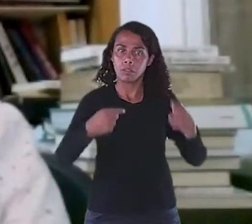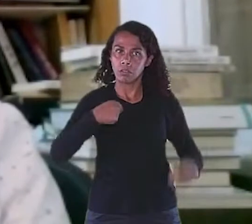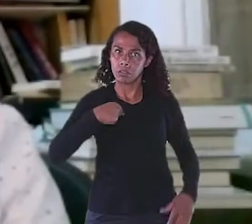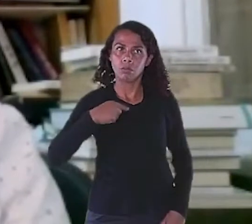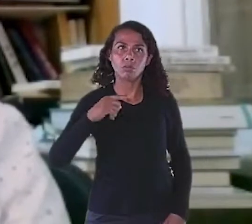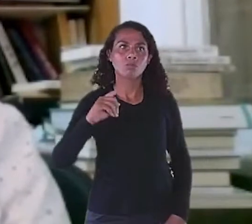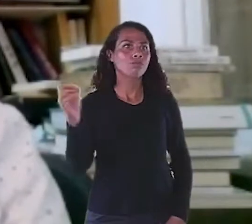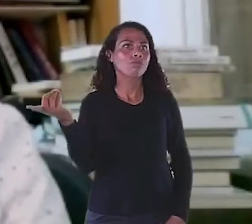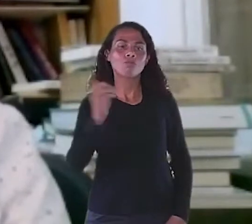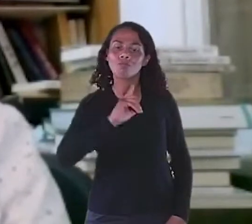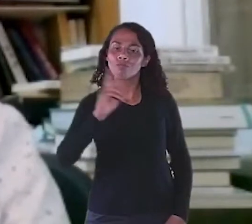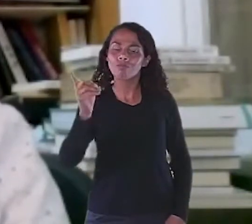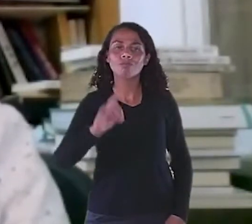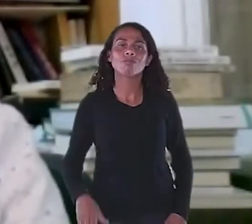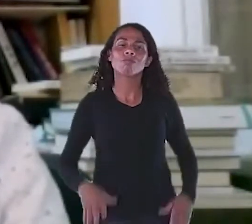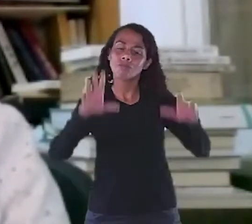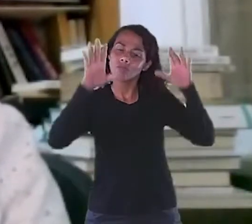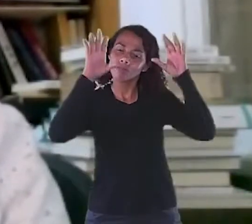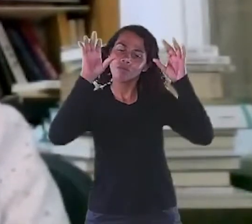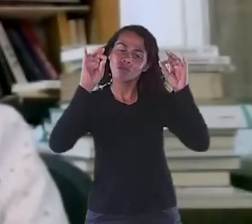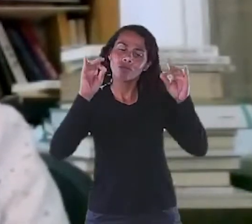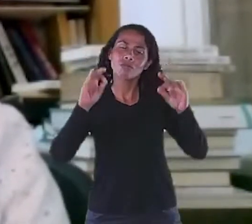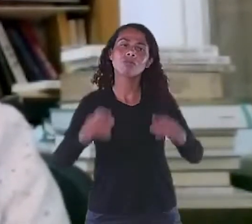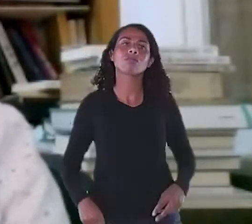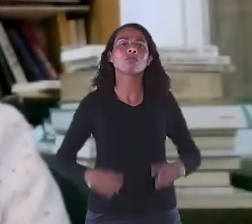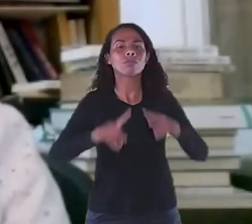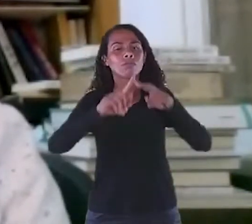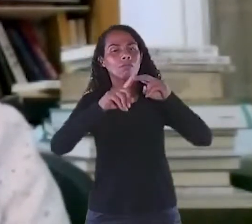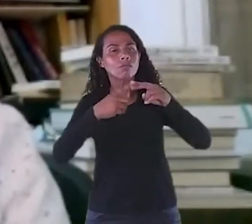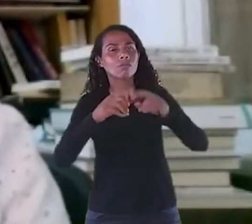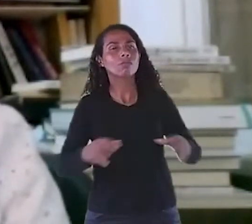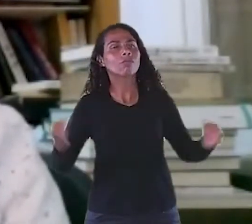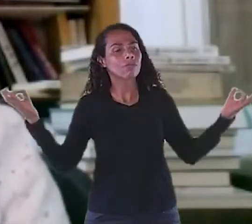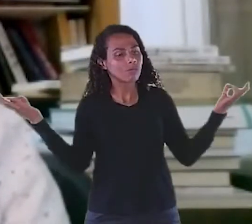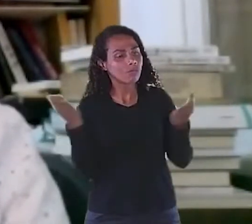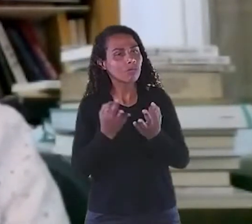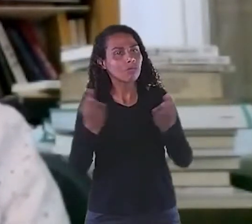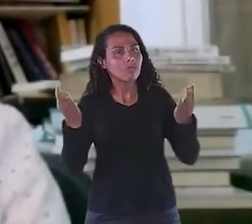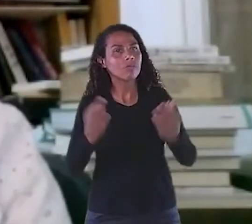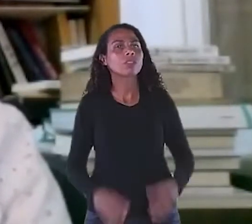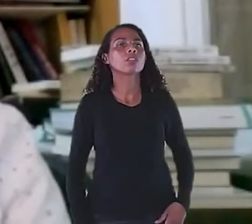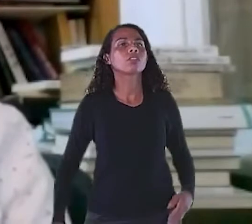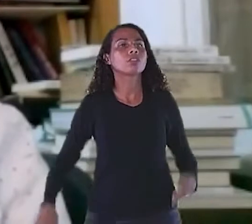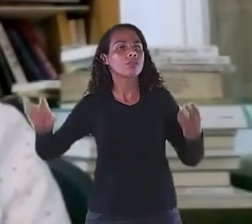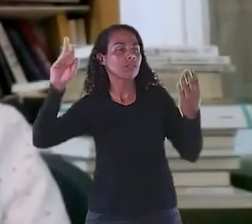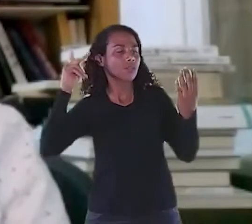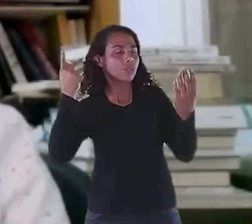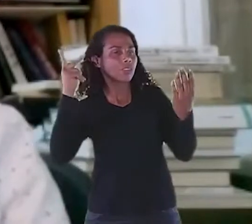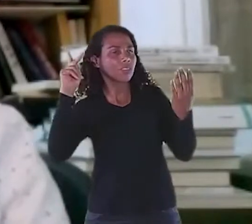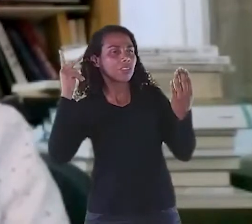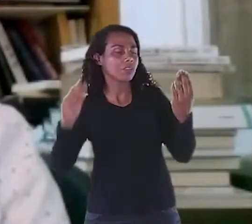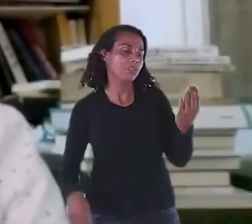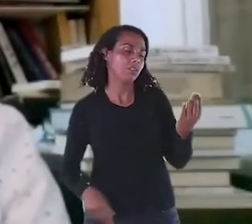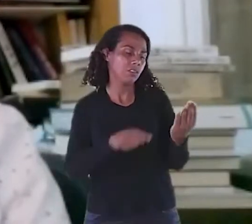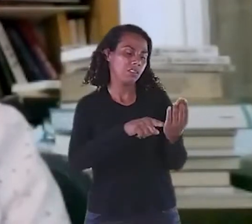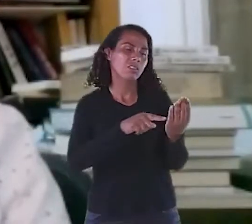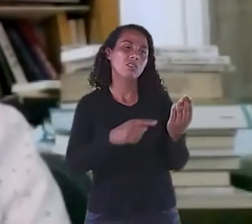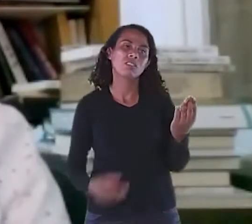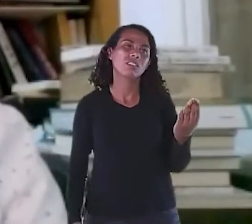algumas crônicas ali tinham se tornado anacrônicas, né? Pelo assunto. Algumas